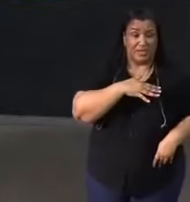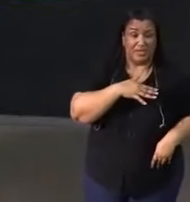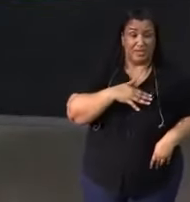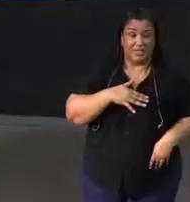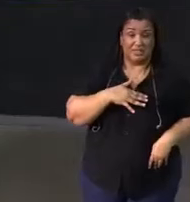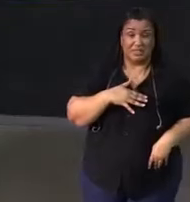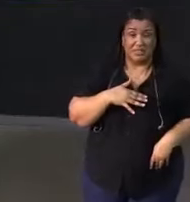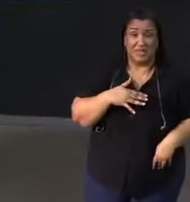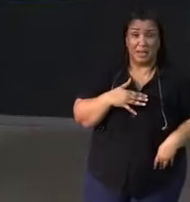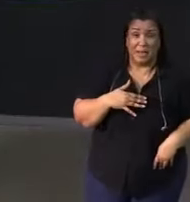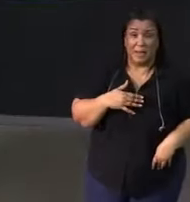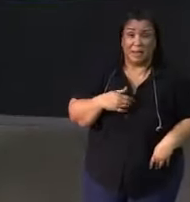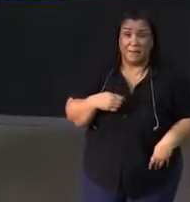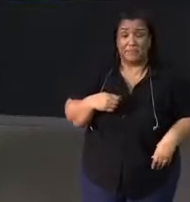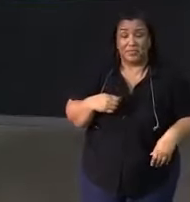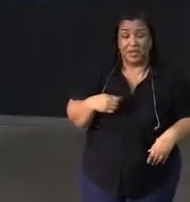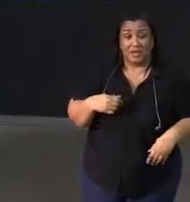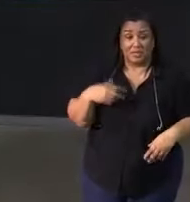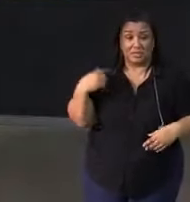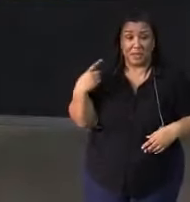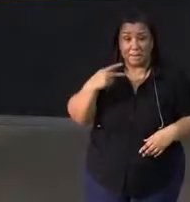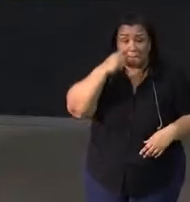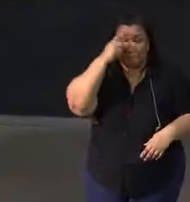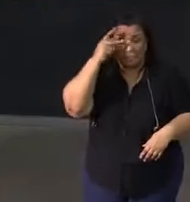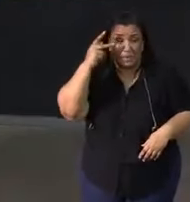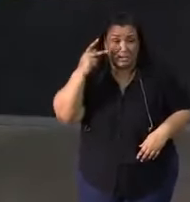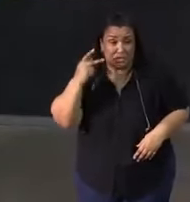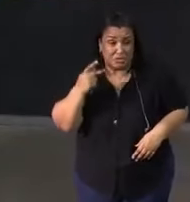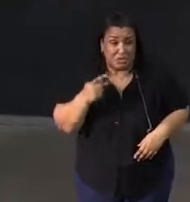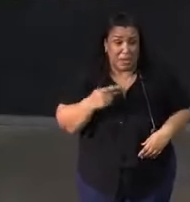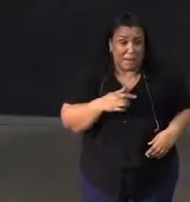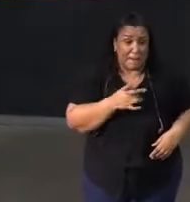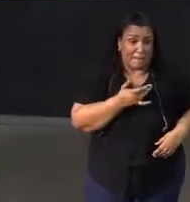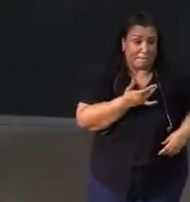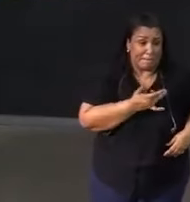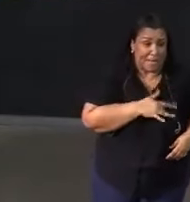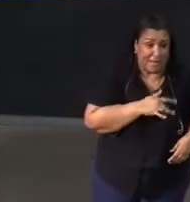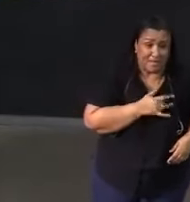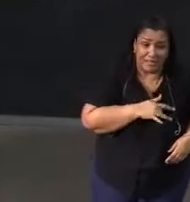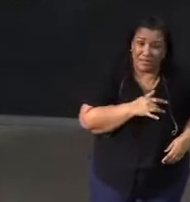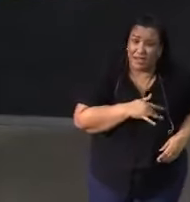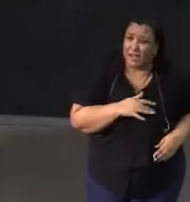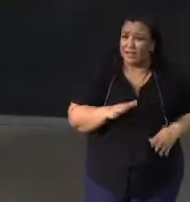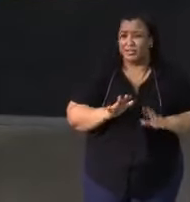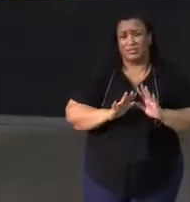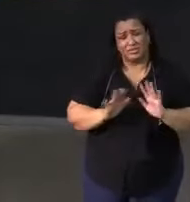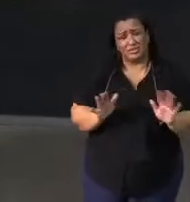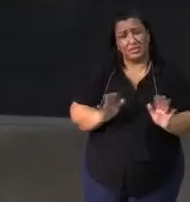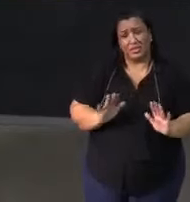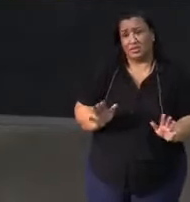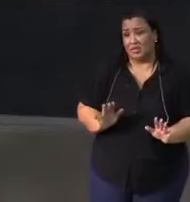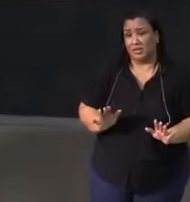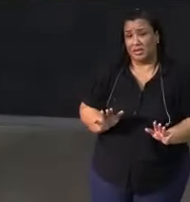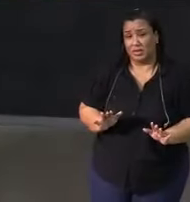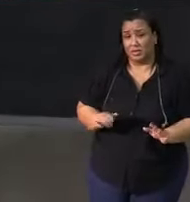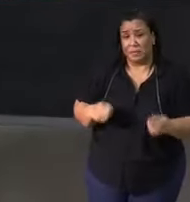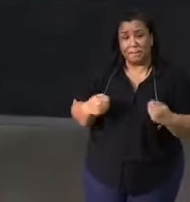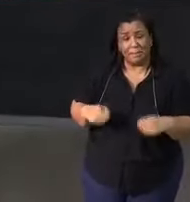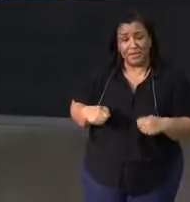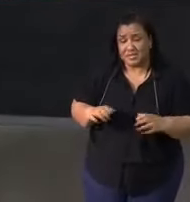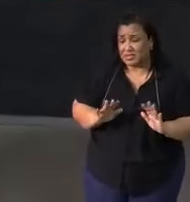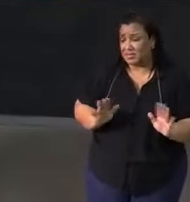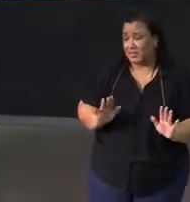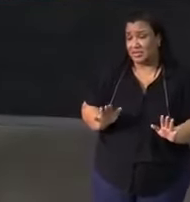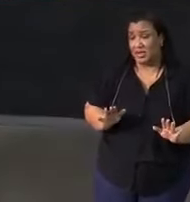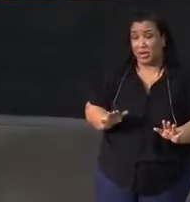de autocomiseração. Quantas pessoas feridas se colocam nesse lugar de comiseráveis,